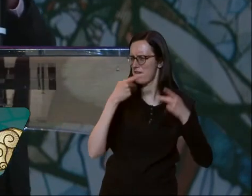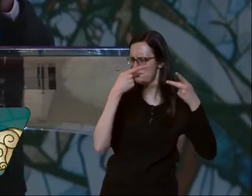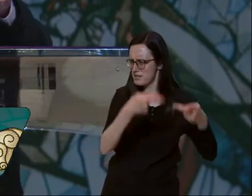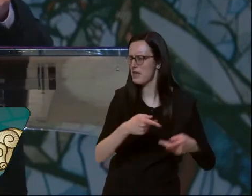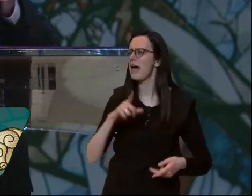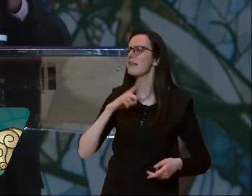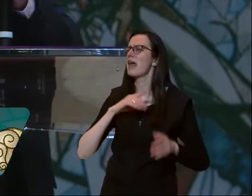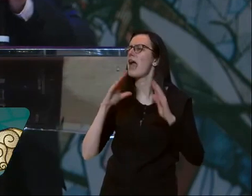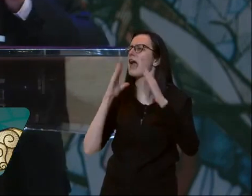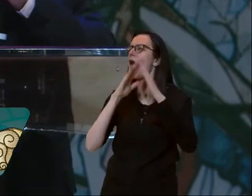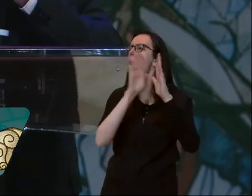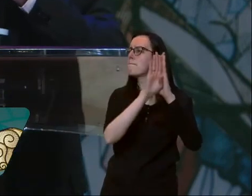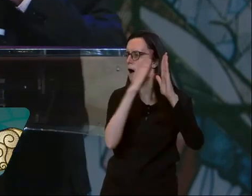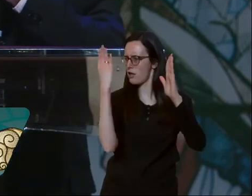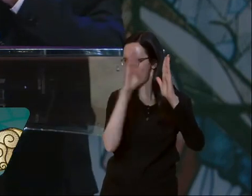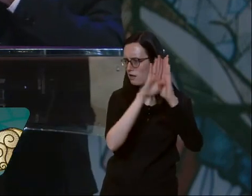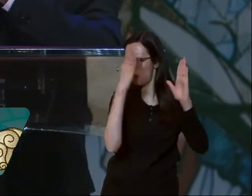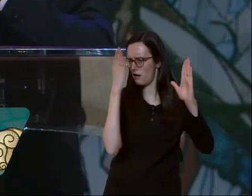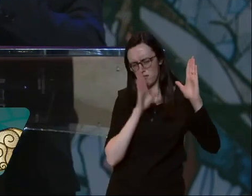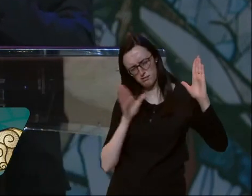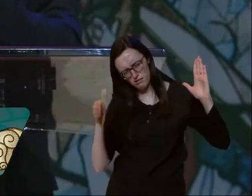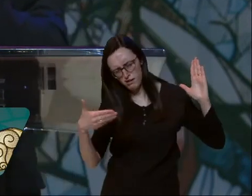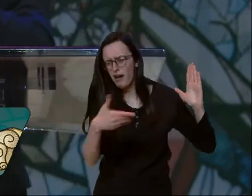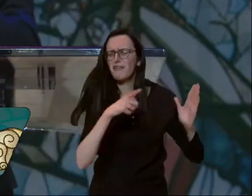as almas.